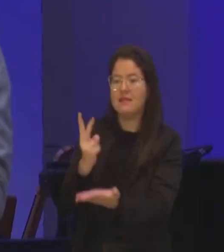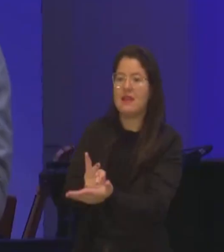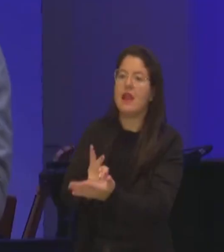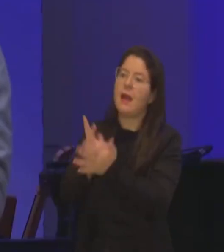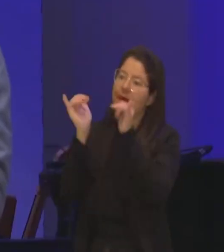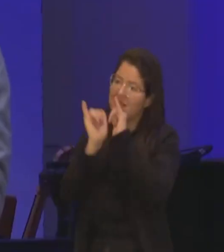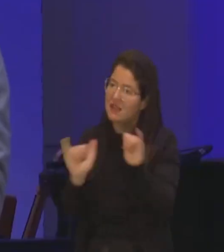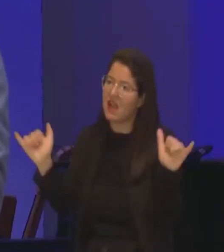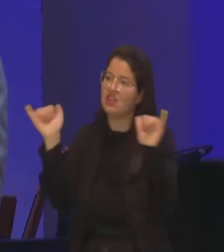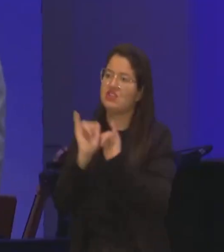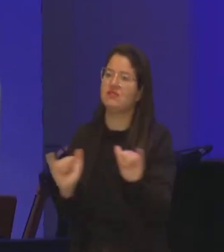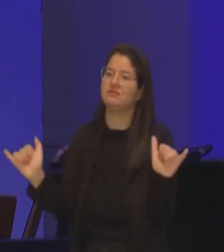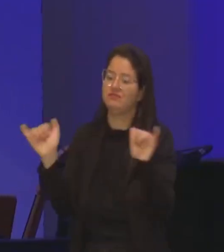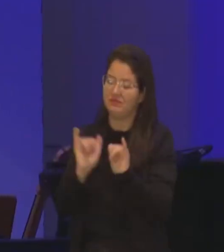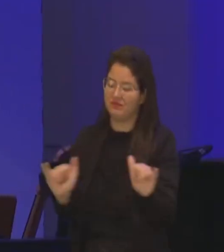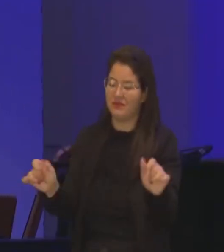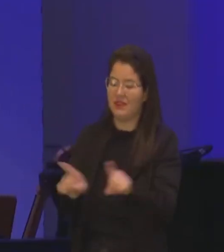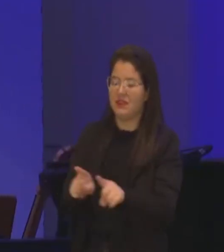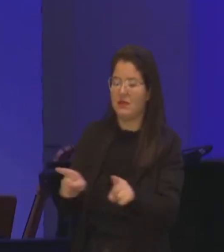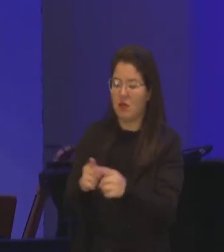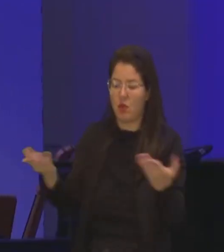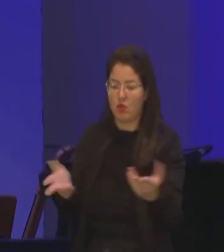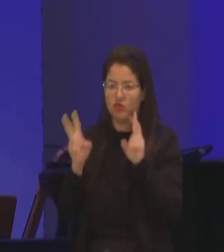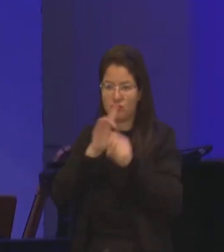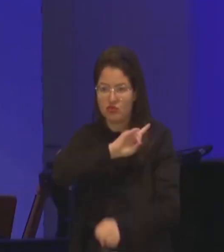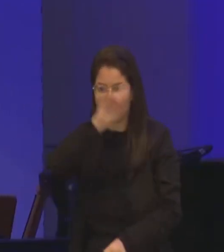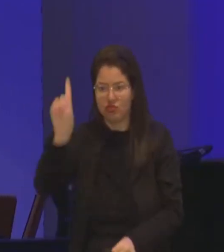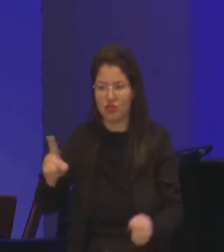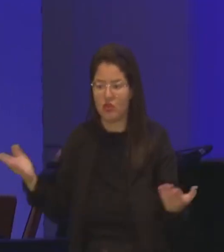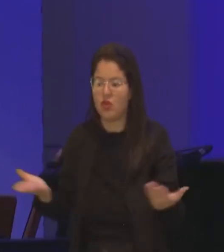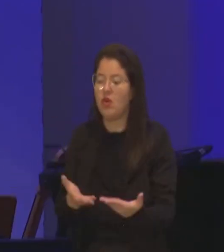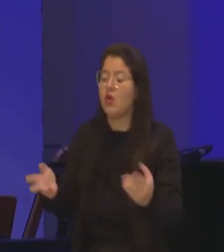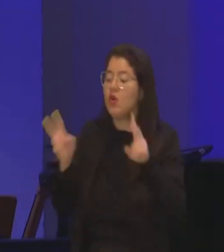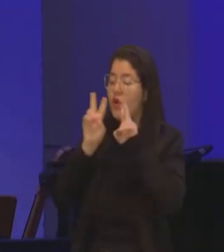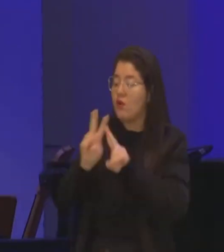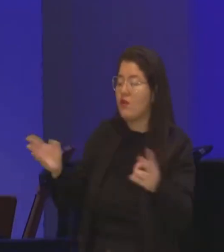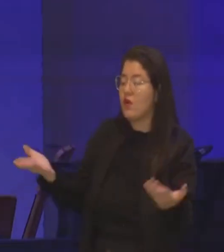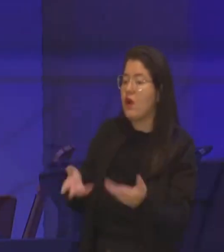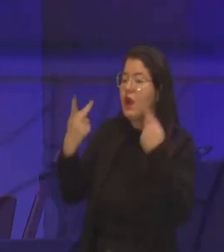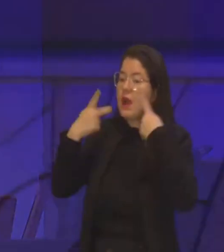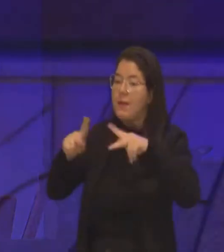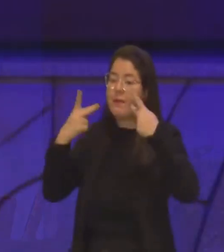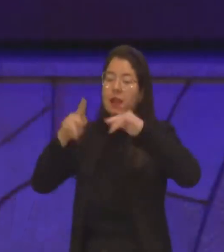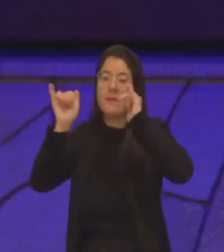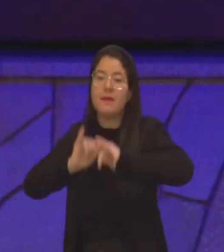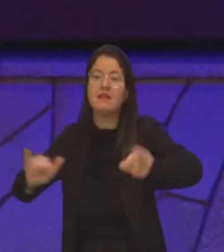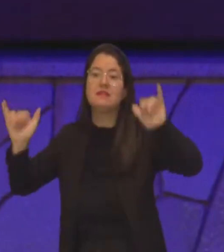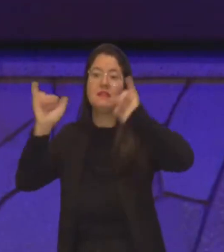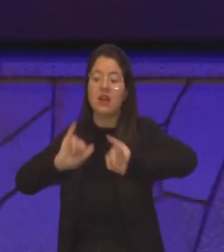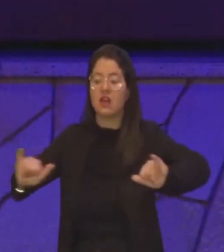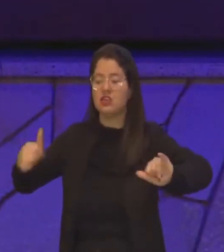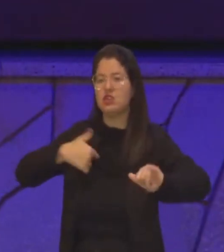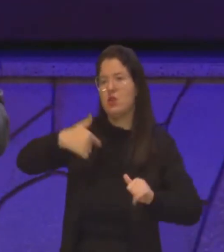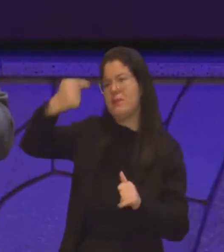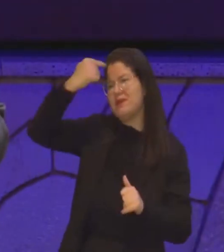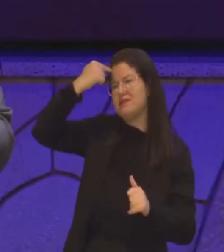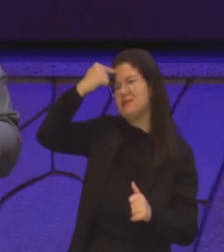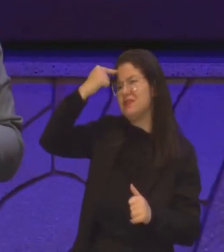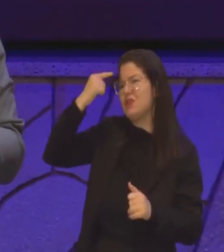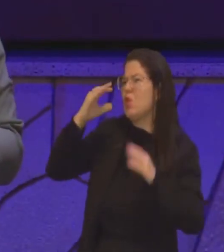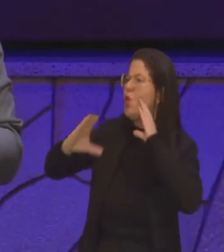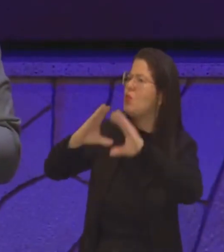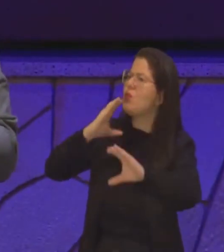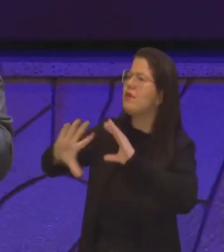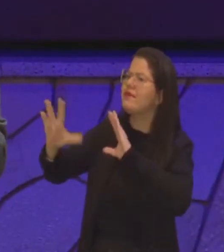mensagem. Ao olhar para o dia de hoje, e olhar para o sermão e a mensagem que irei comunicar, pensando o que comunicar